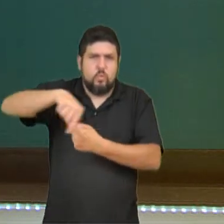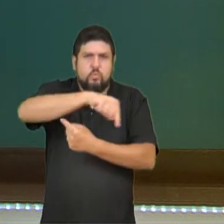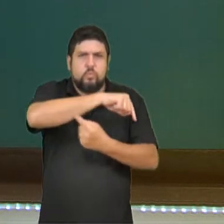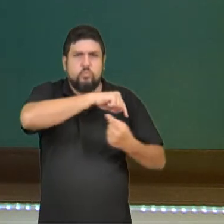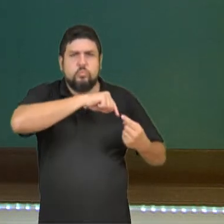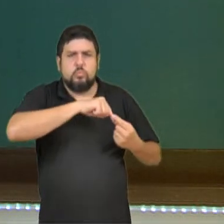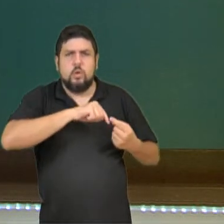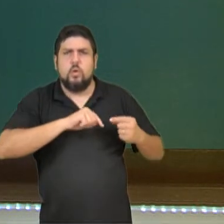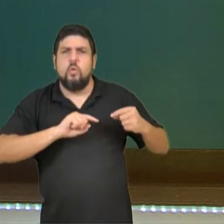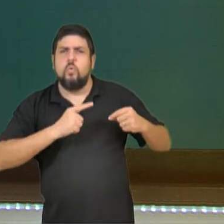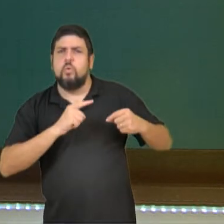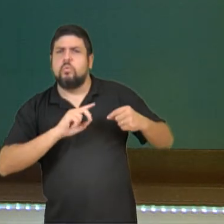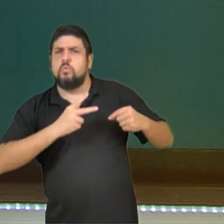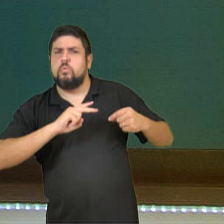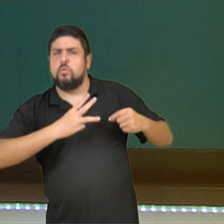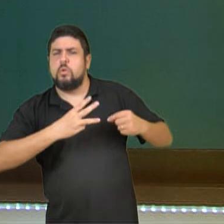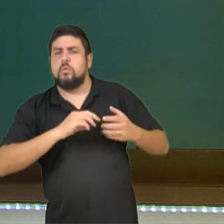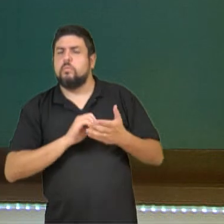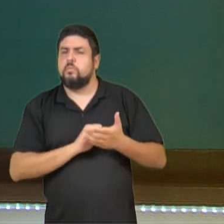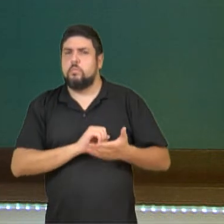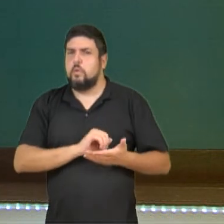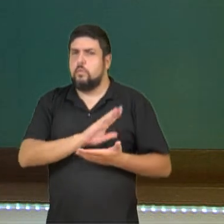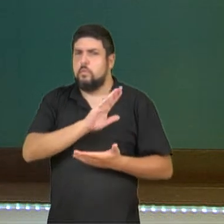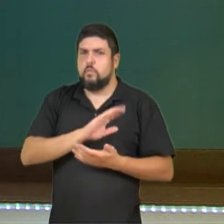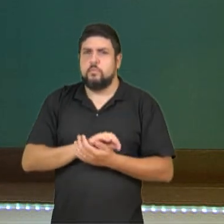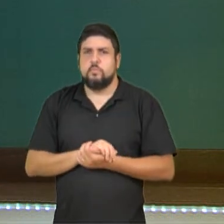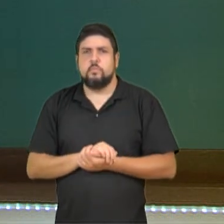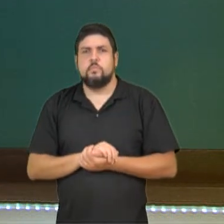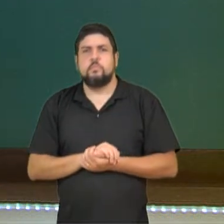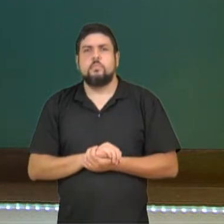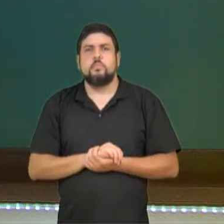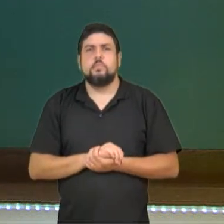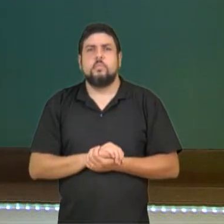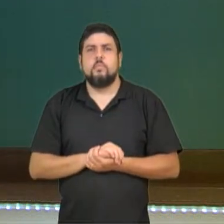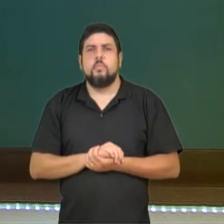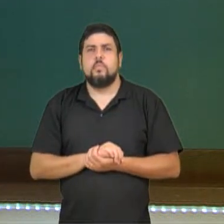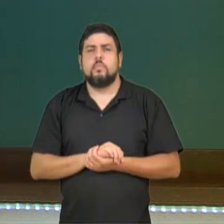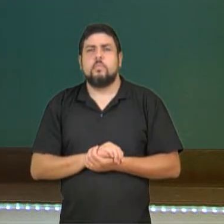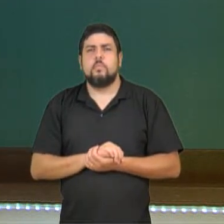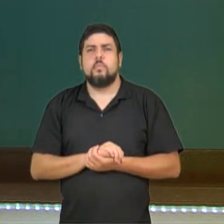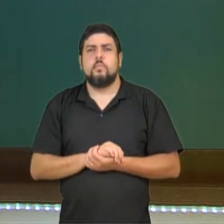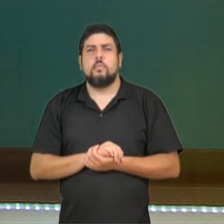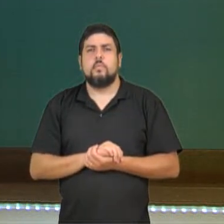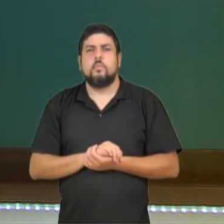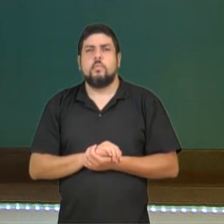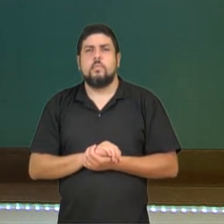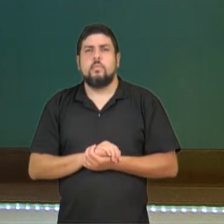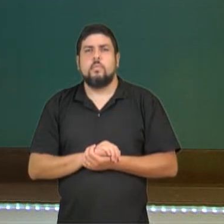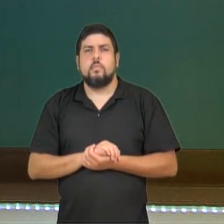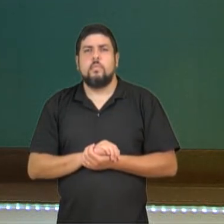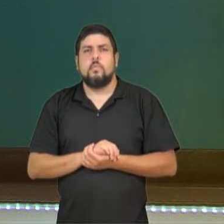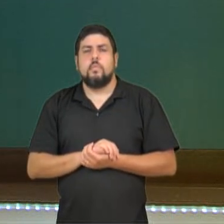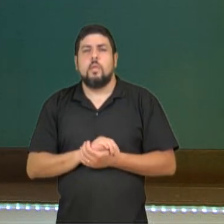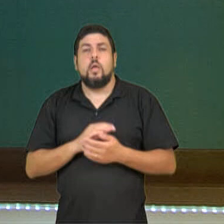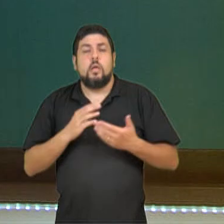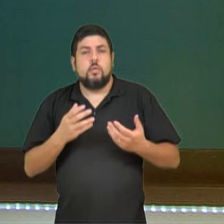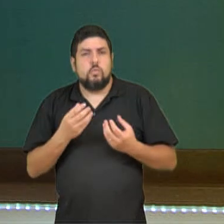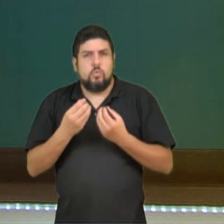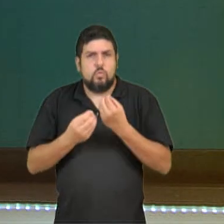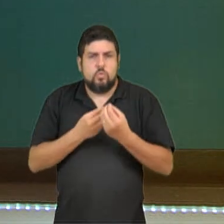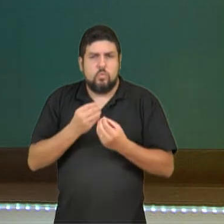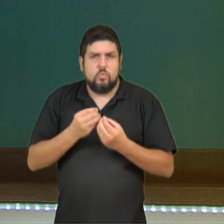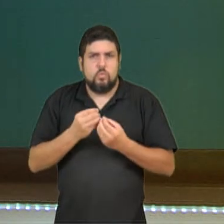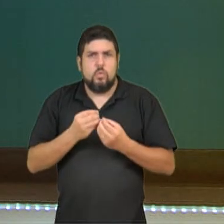bases. A bola dupla para treino de pitcher, a professora trouxe aqui, eles colocam com parafuso, eles encaixam 2